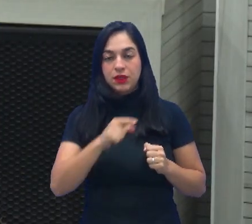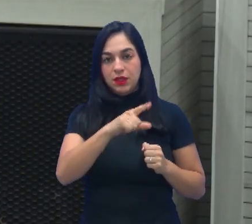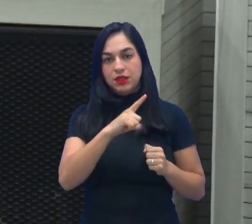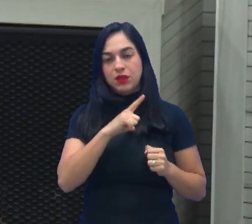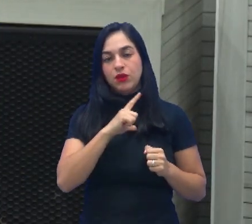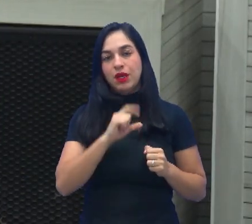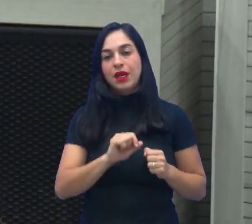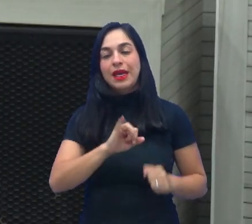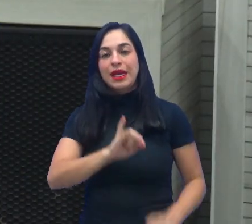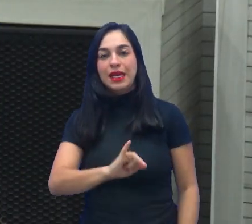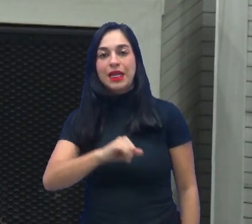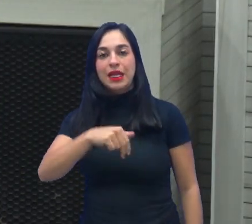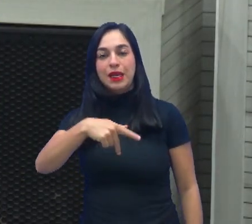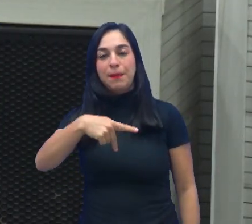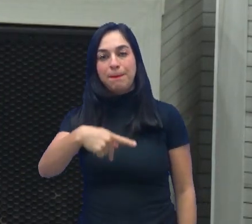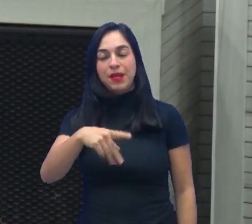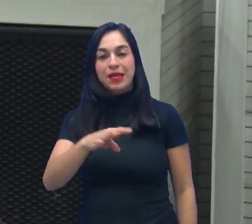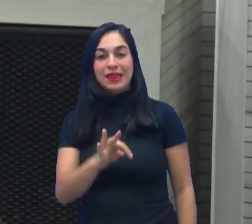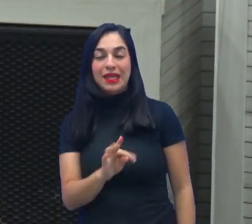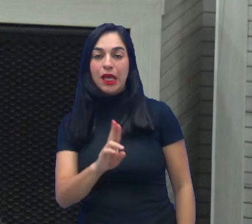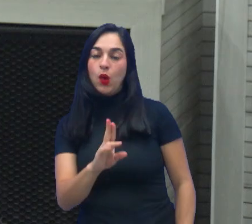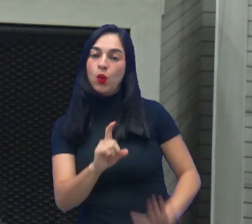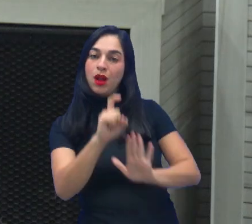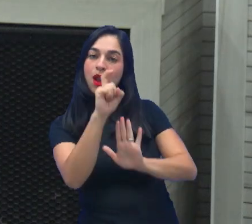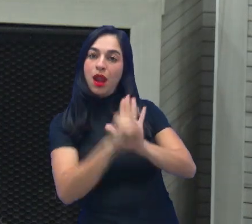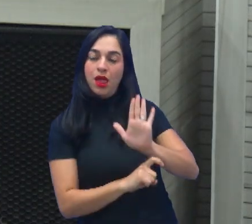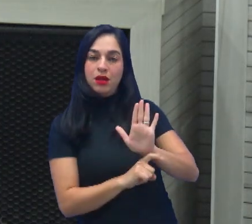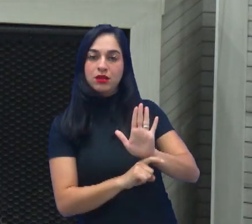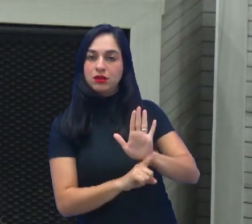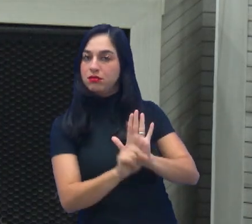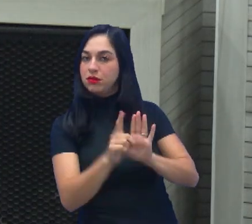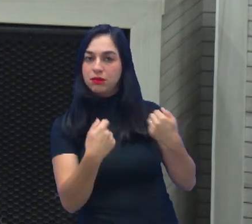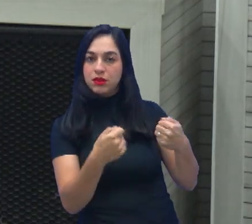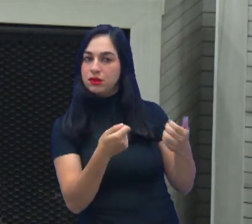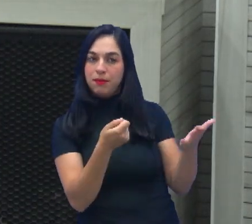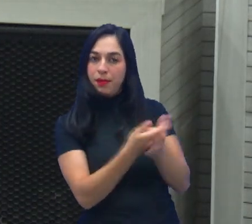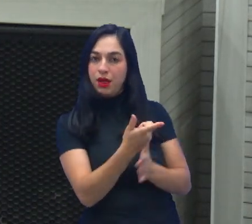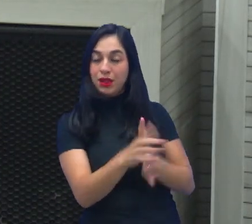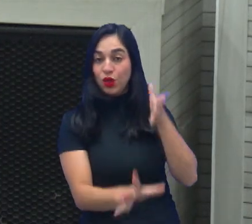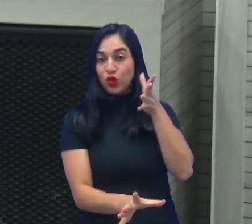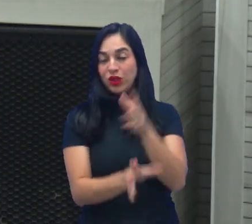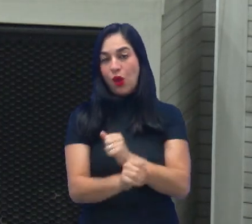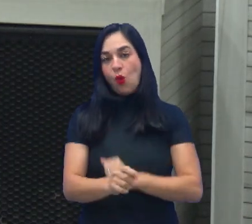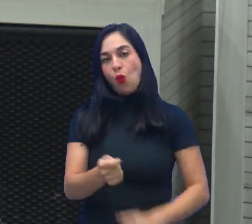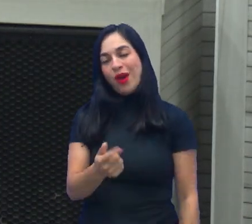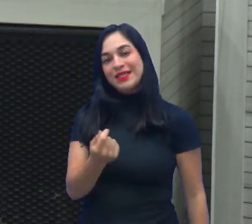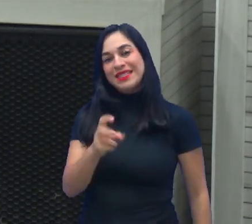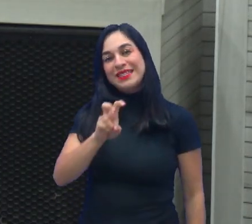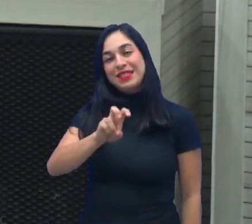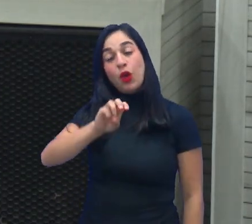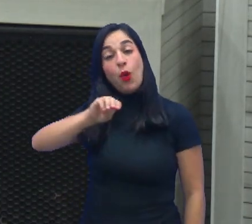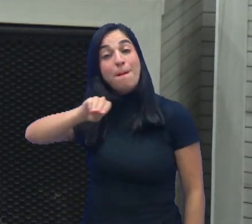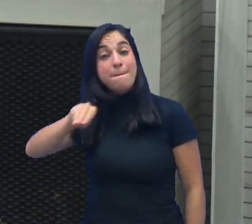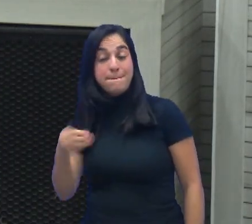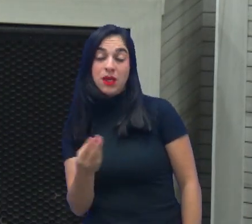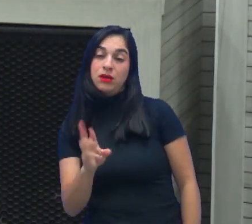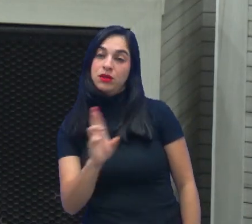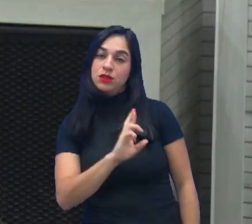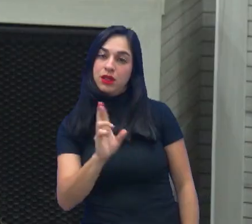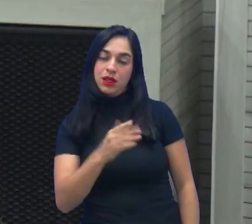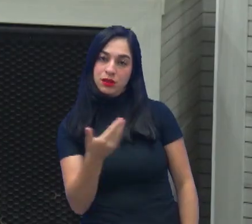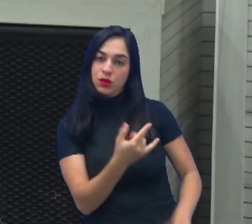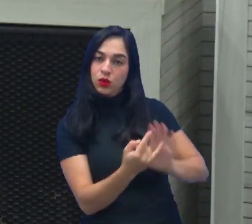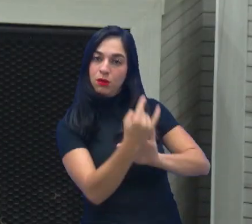IPTU, que hoje, sem juros e sem correção monetária, somam quase 5 milhões de reais. O requerimento pede, senhores, que